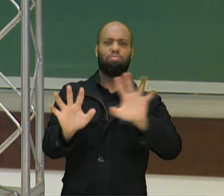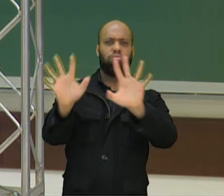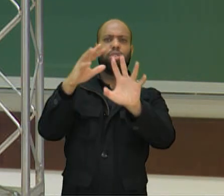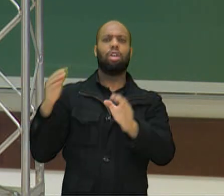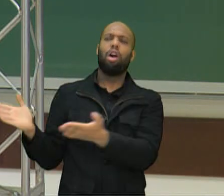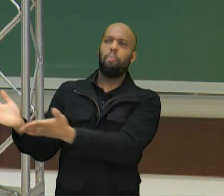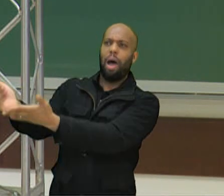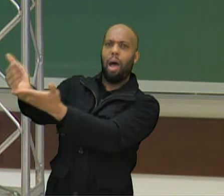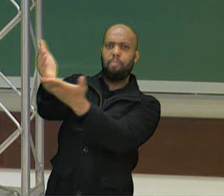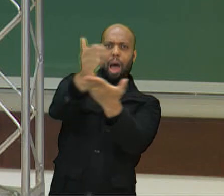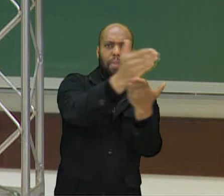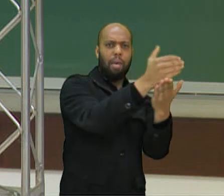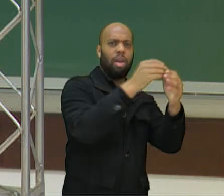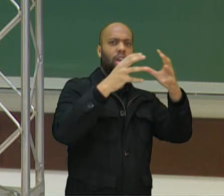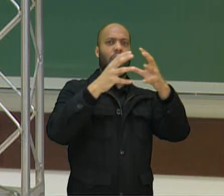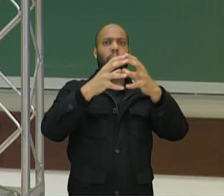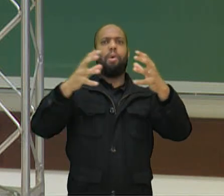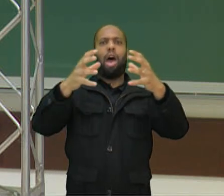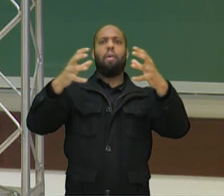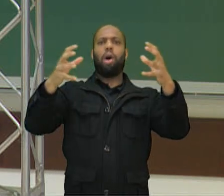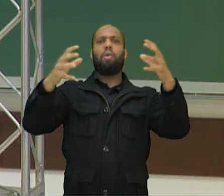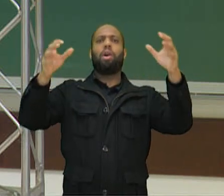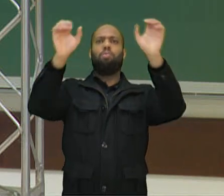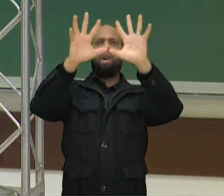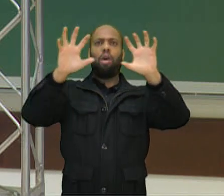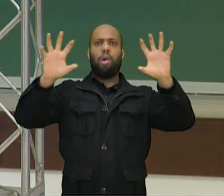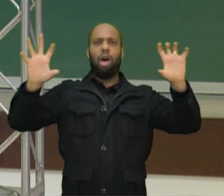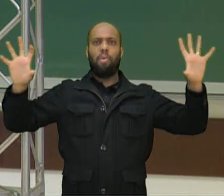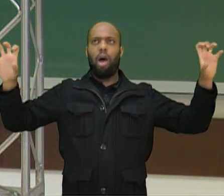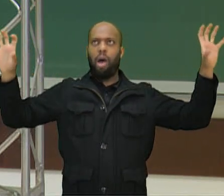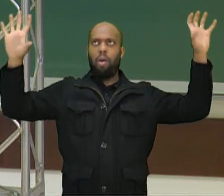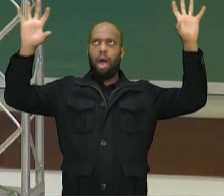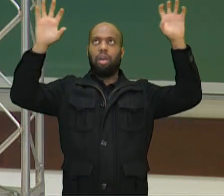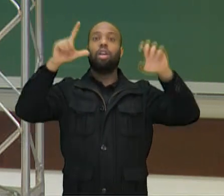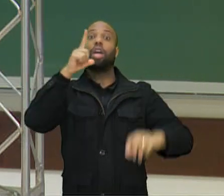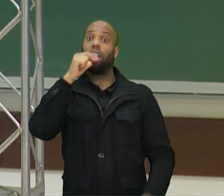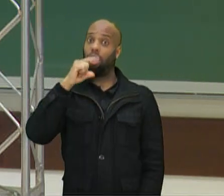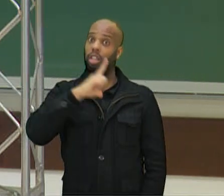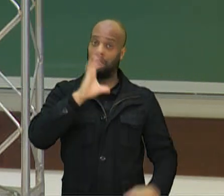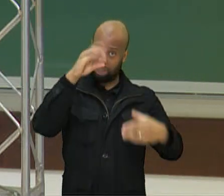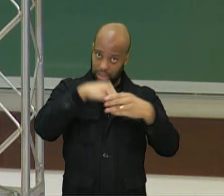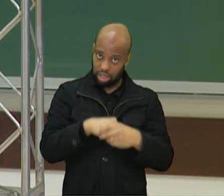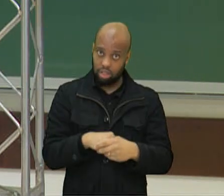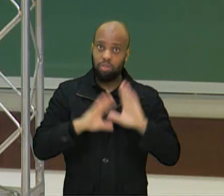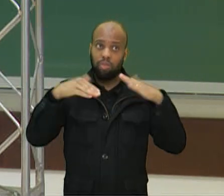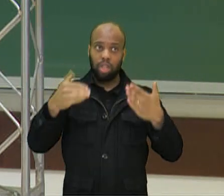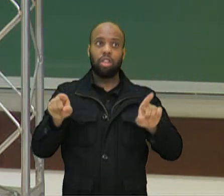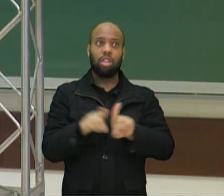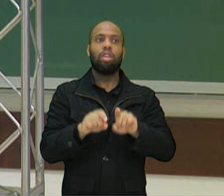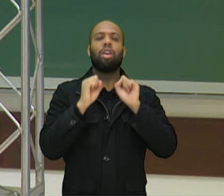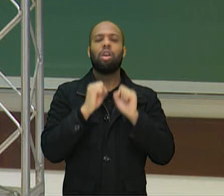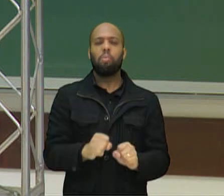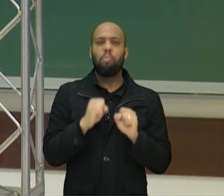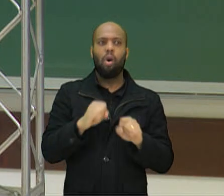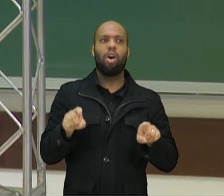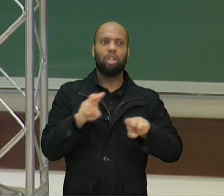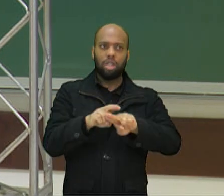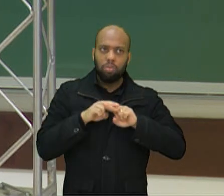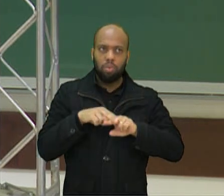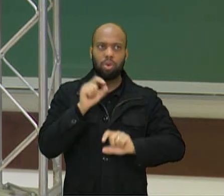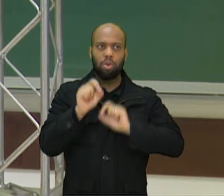aumentando o seu tamanho e também vão concentrando cada vez mais água. E essa água também pode ser proveniente